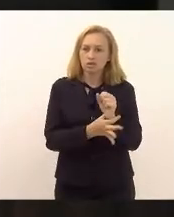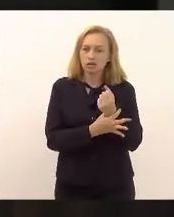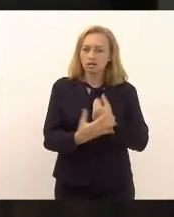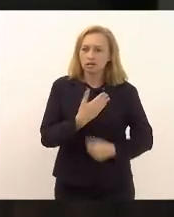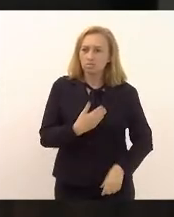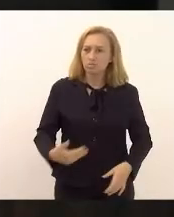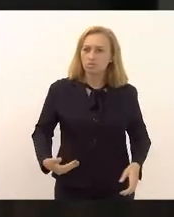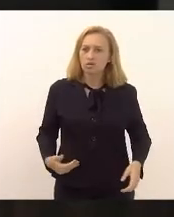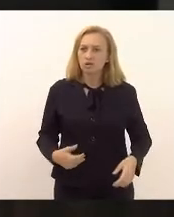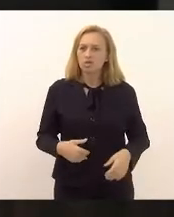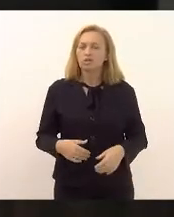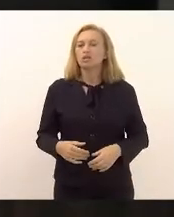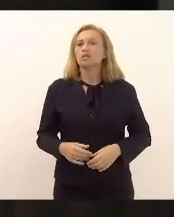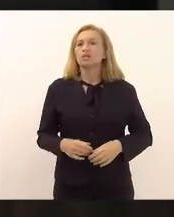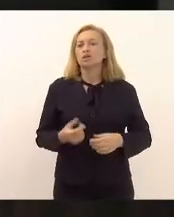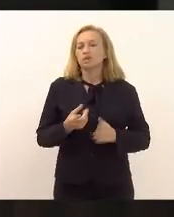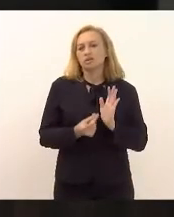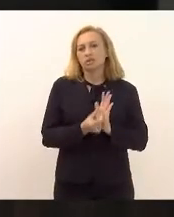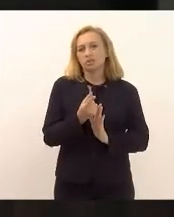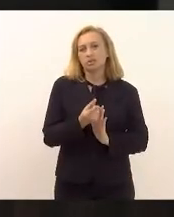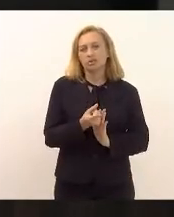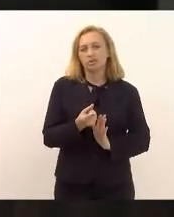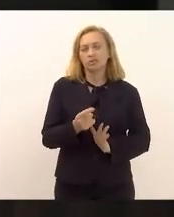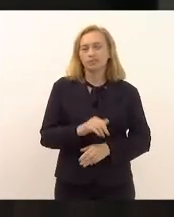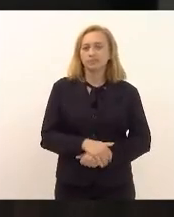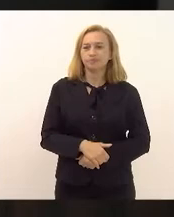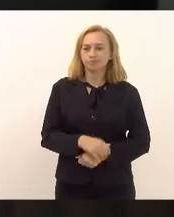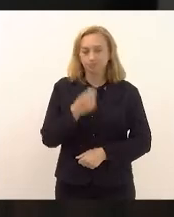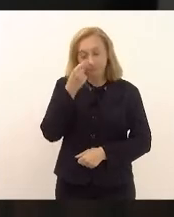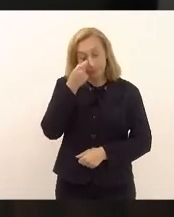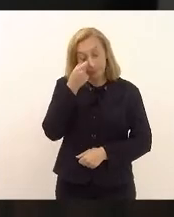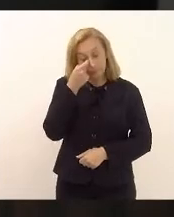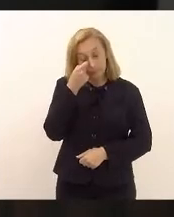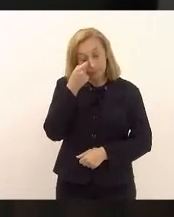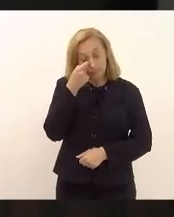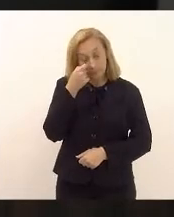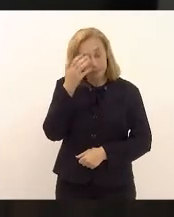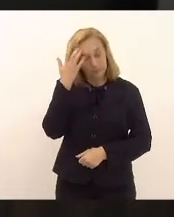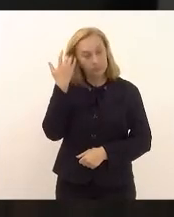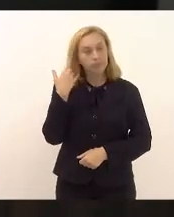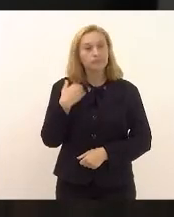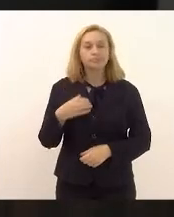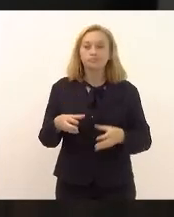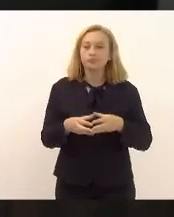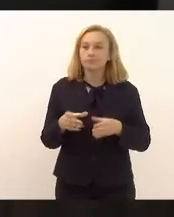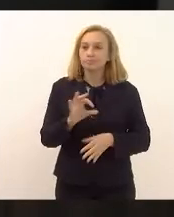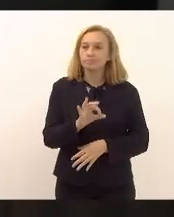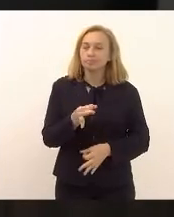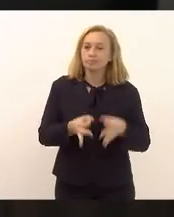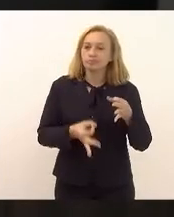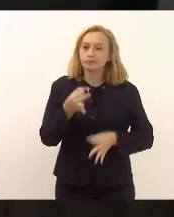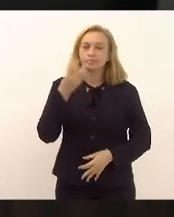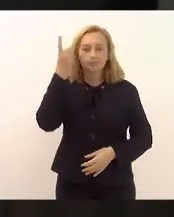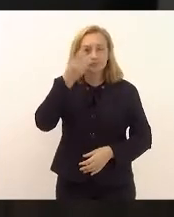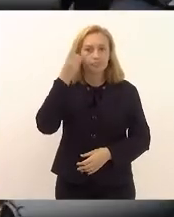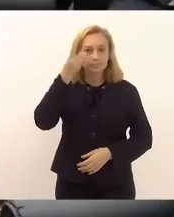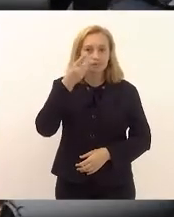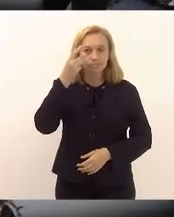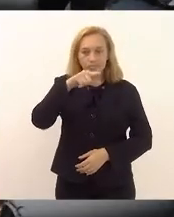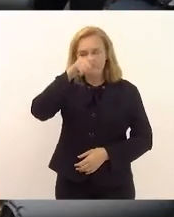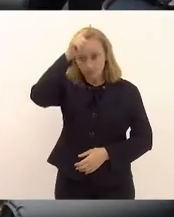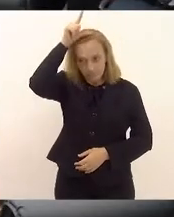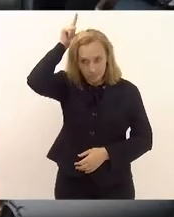e Orçamento. Para emitir parecer pela Comissão de Constituição e Justiça, deputado Luiz Paulo.